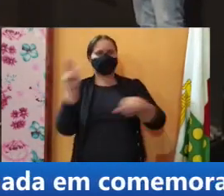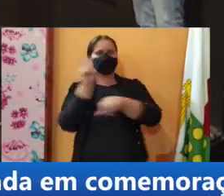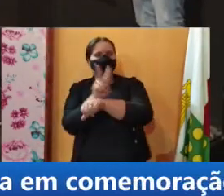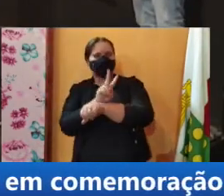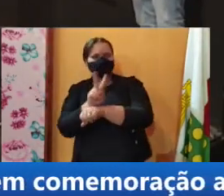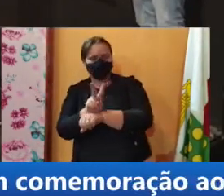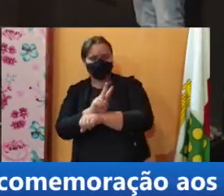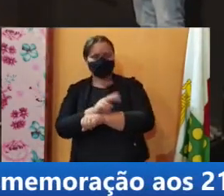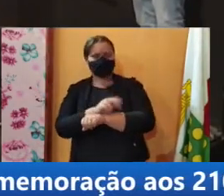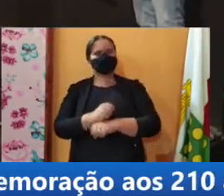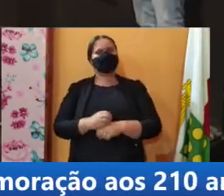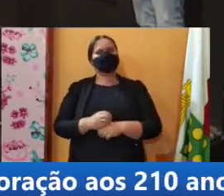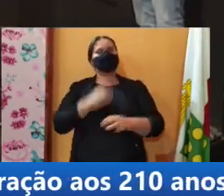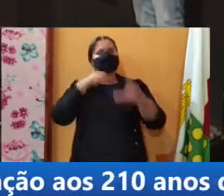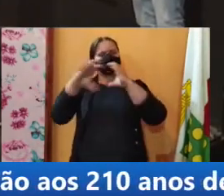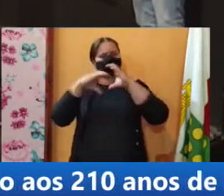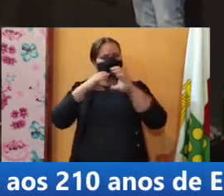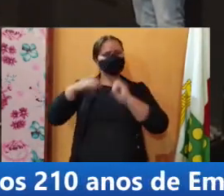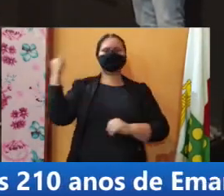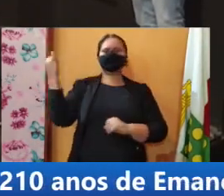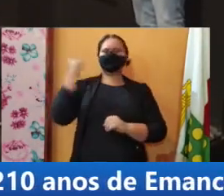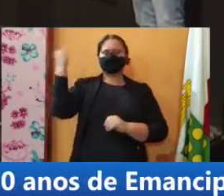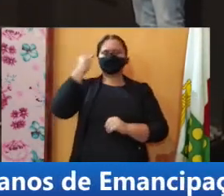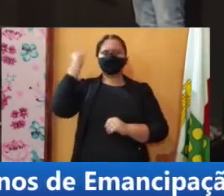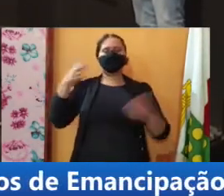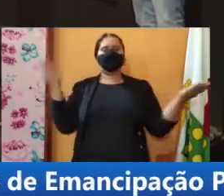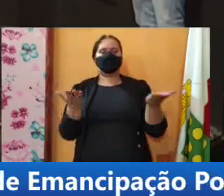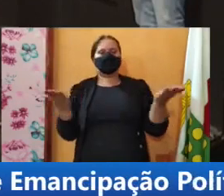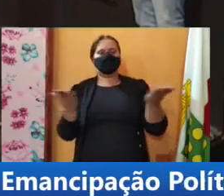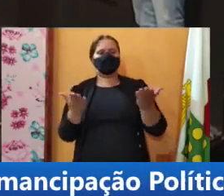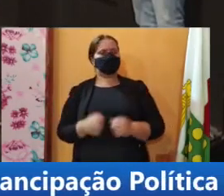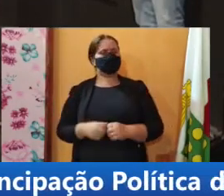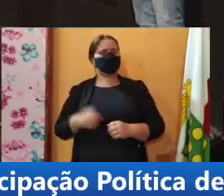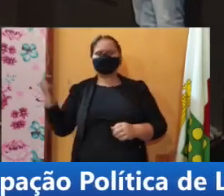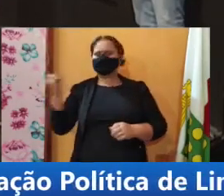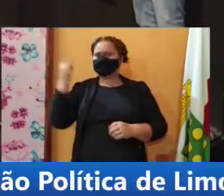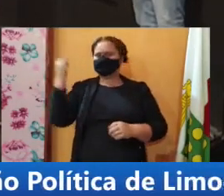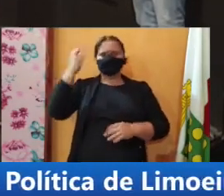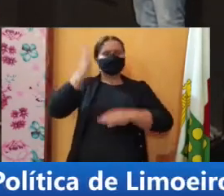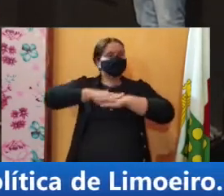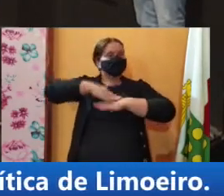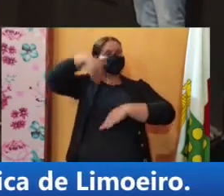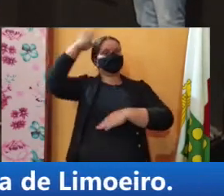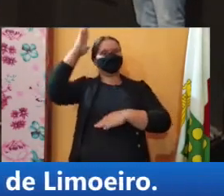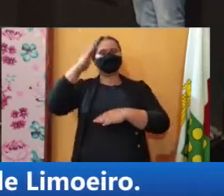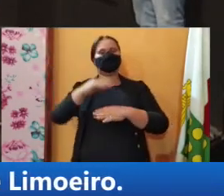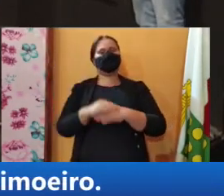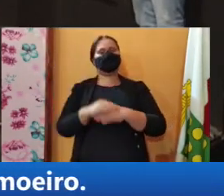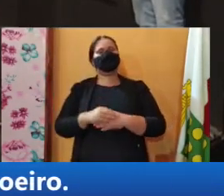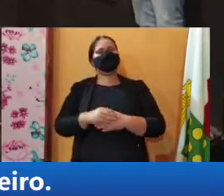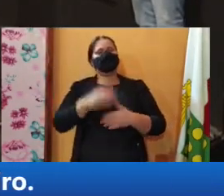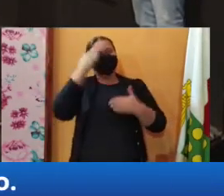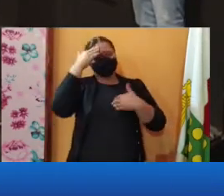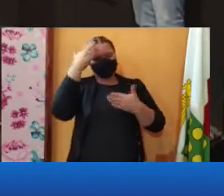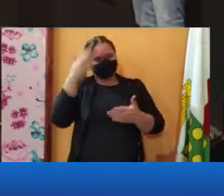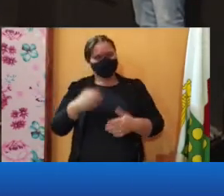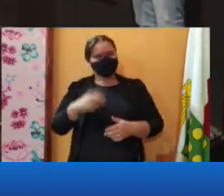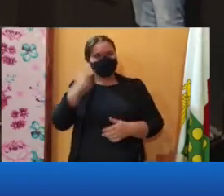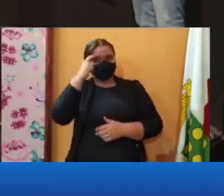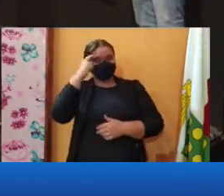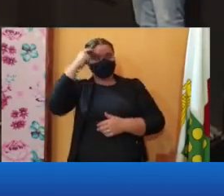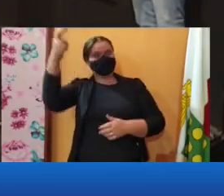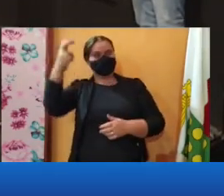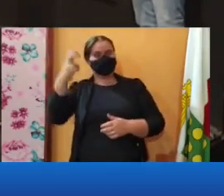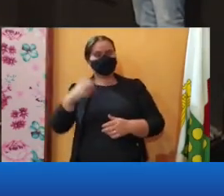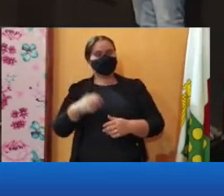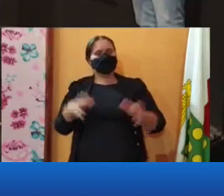que a comunicação ela já é importante e agora se tornou imprescindível. Se não fosse Cadu, você, com sua inteligência e